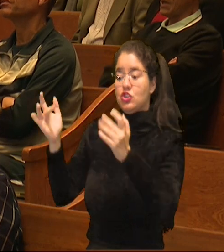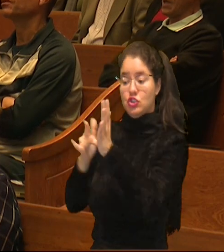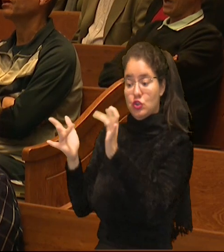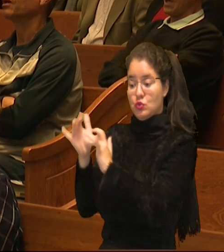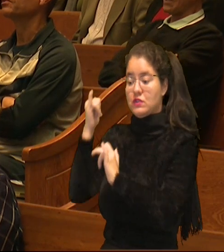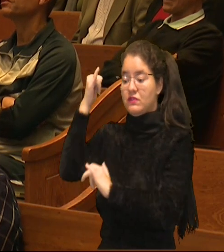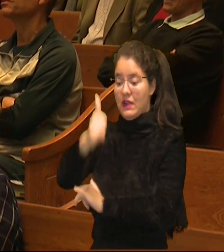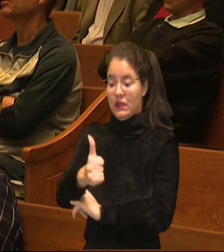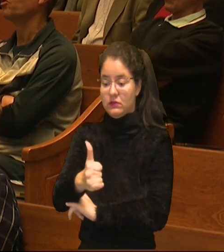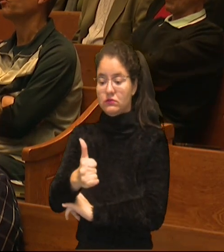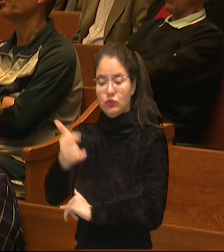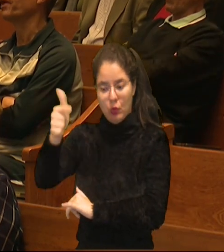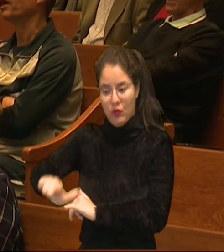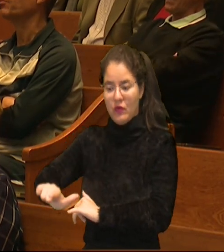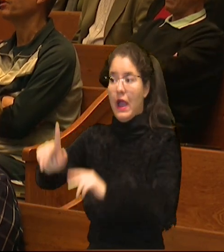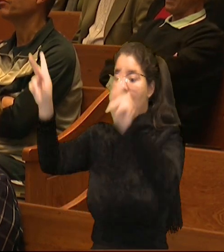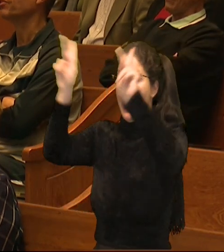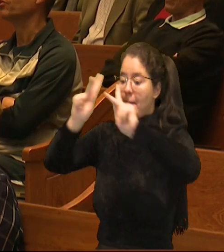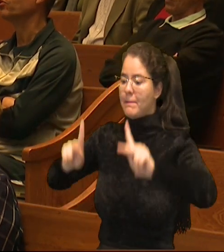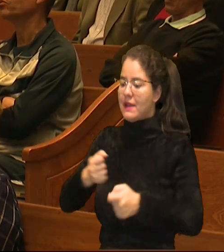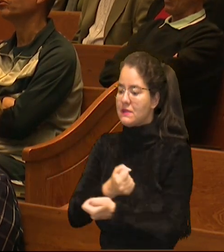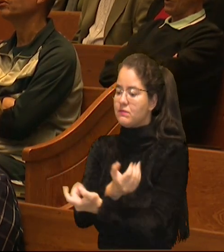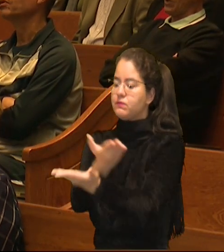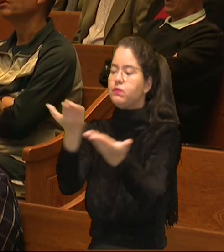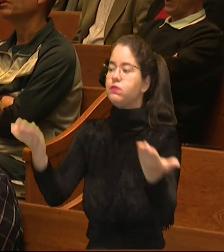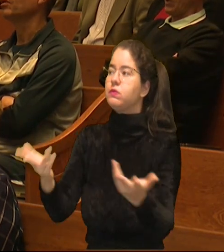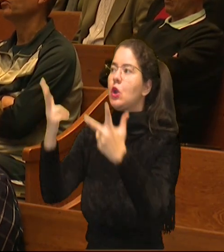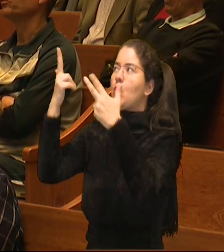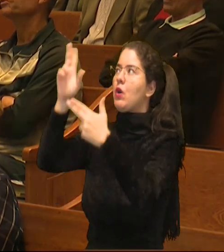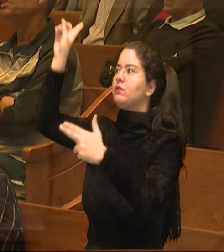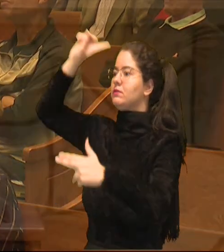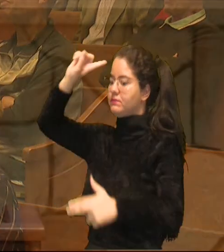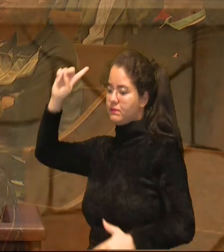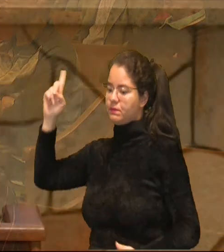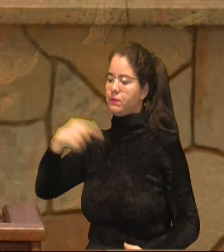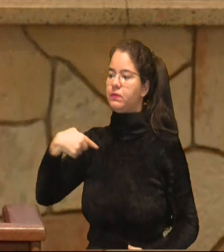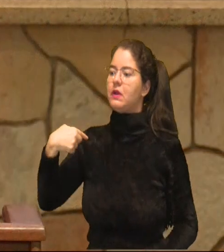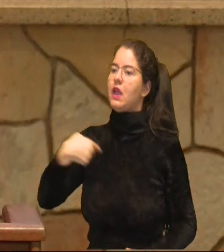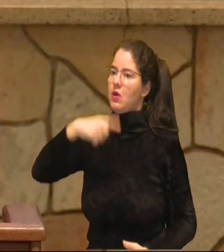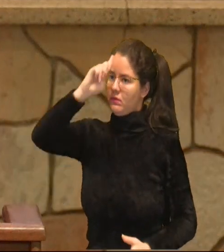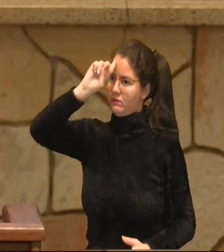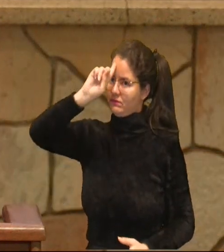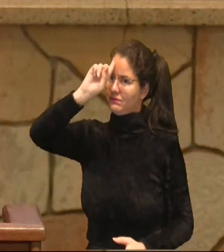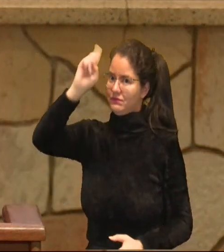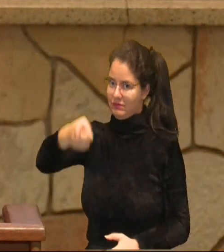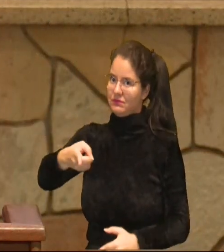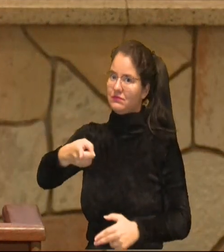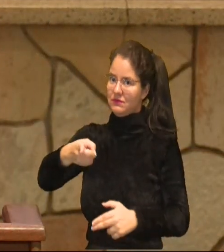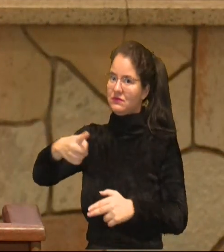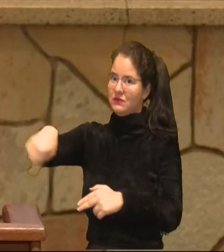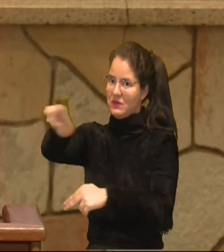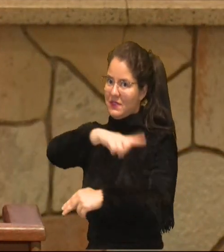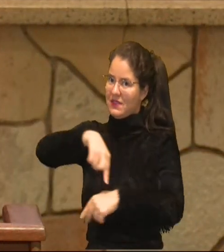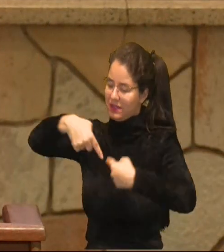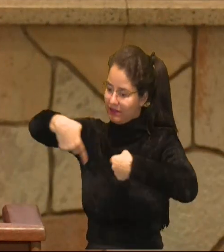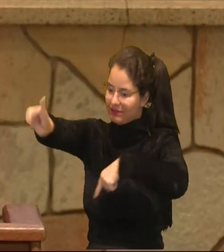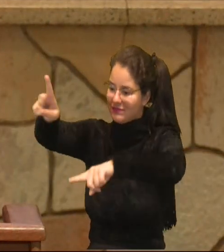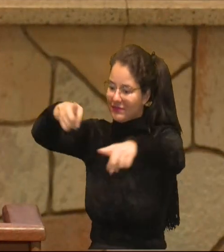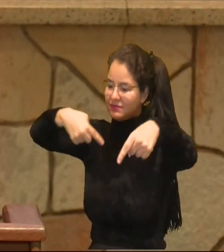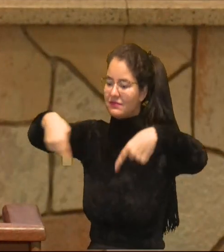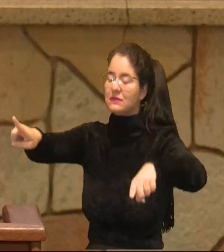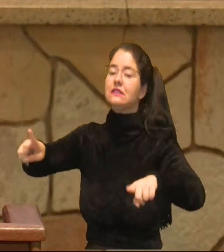vocês, assim como o Pai me enviou, eu vos envio. Somos enviados pelo Senhor, portanto,